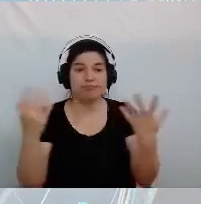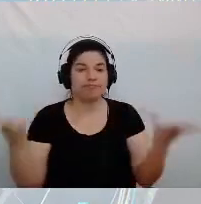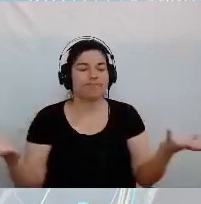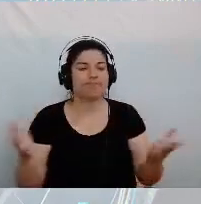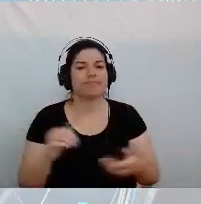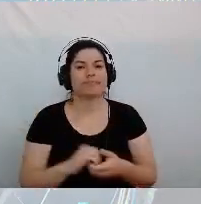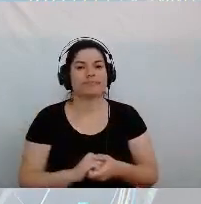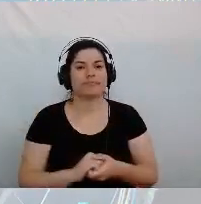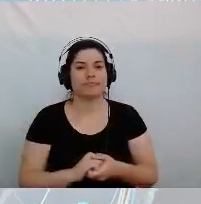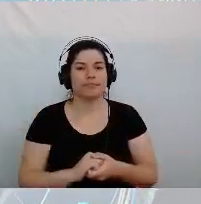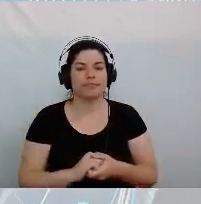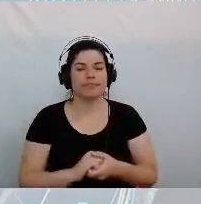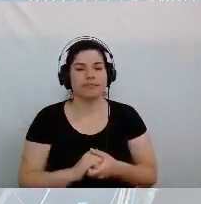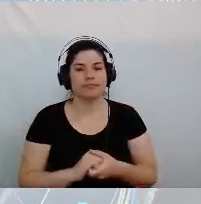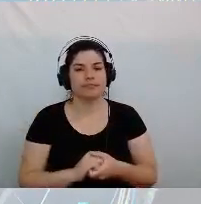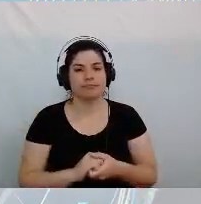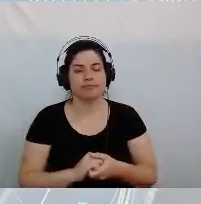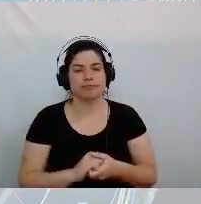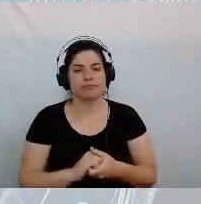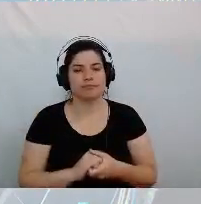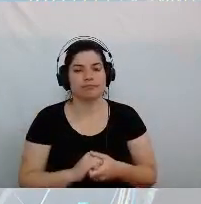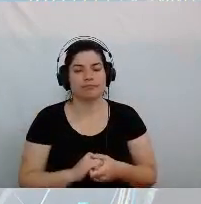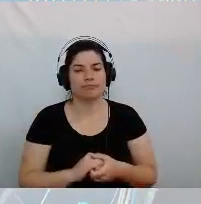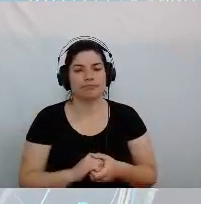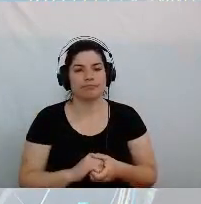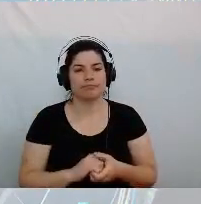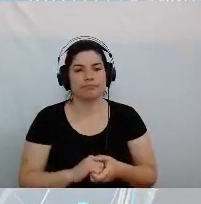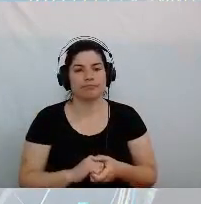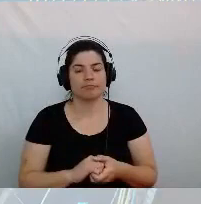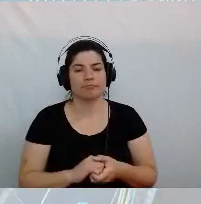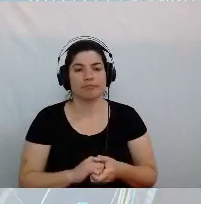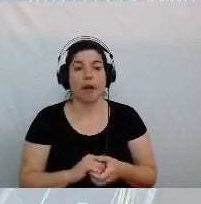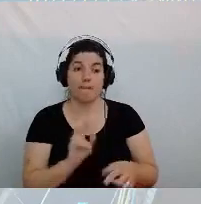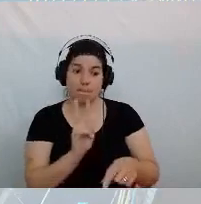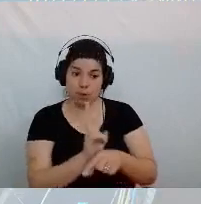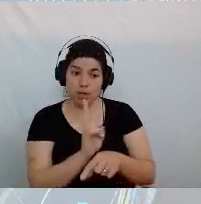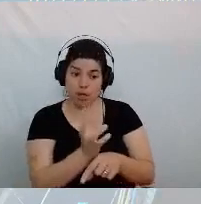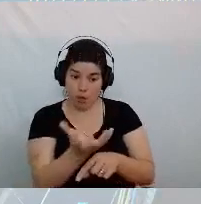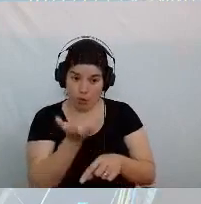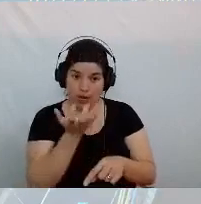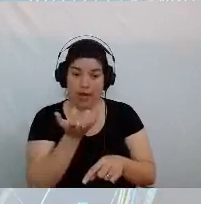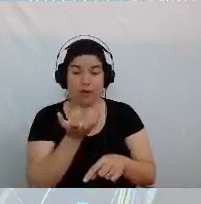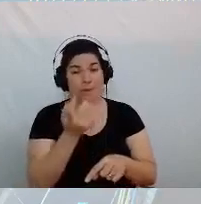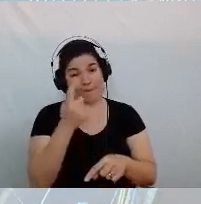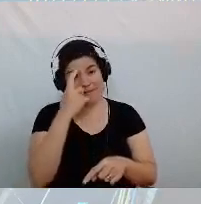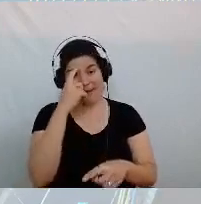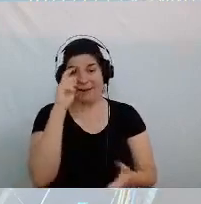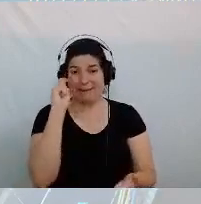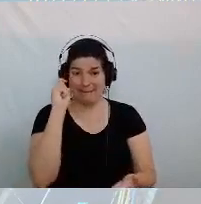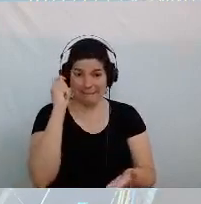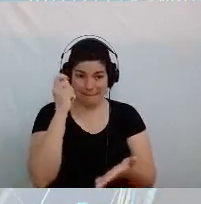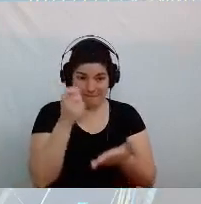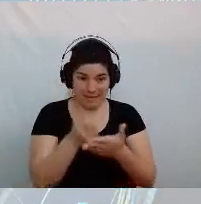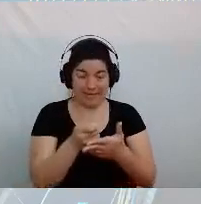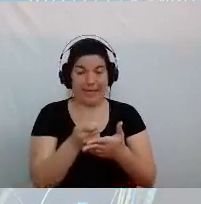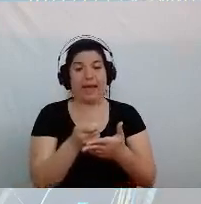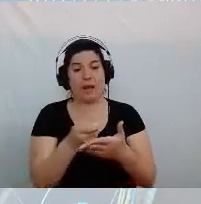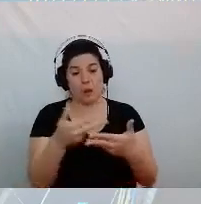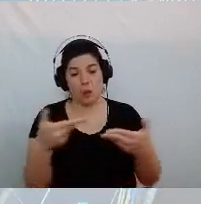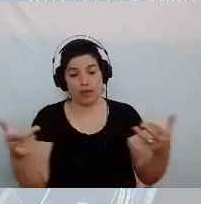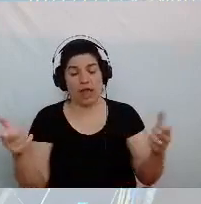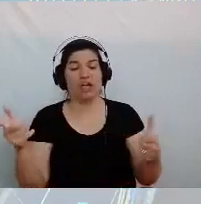cara se eu quero aumentar proteção vocês concordam que pagar as dívidas técnicas é importante mas as dívidas